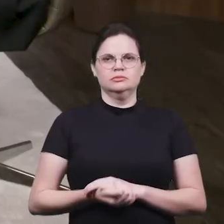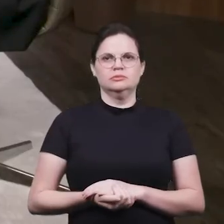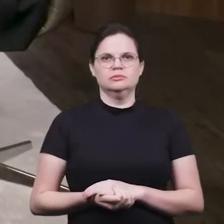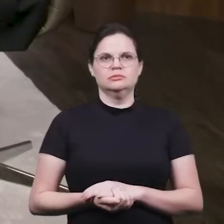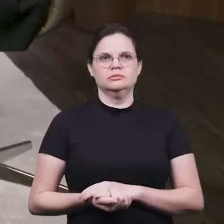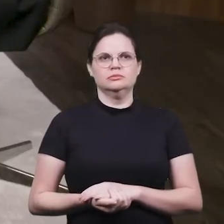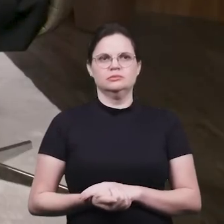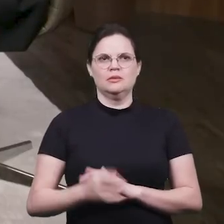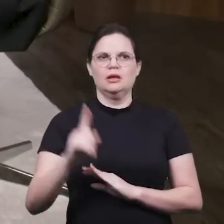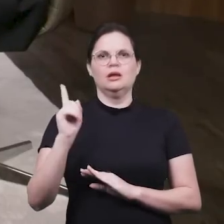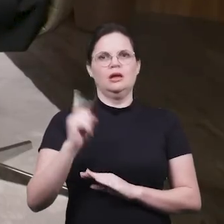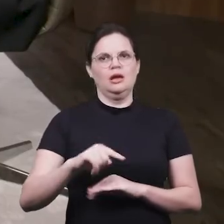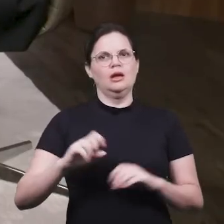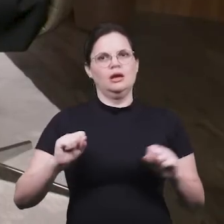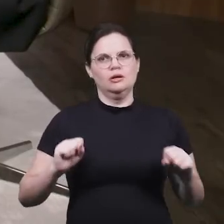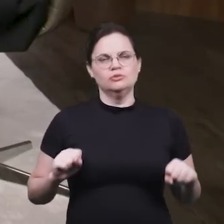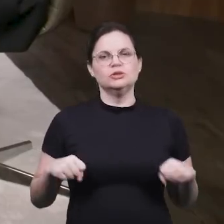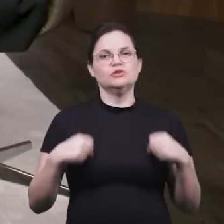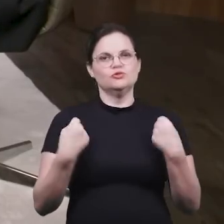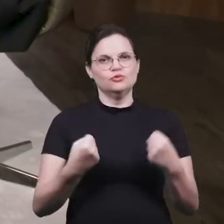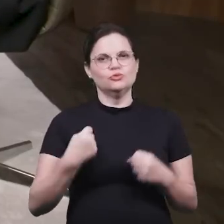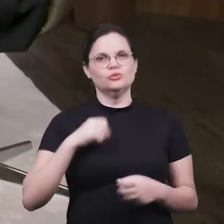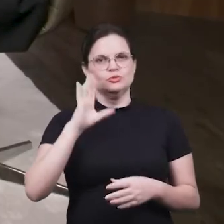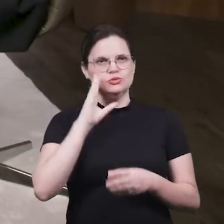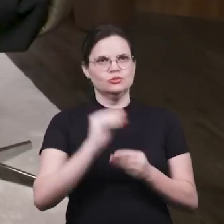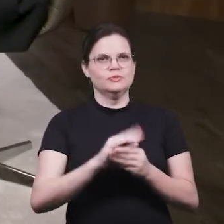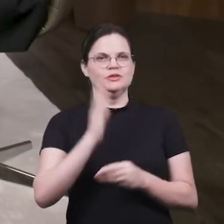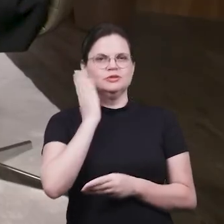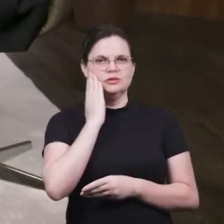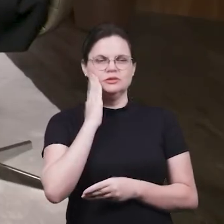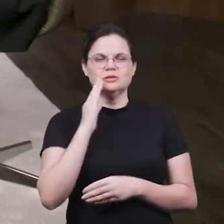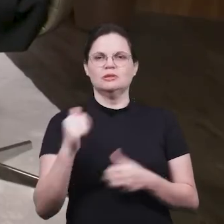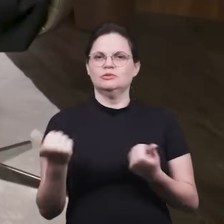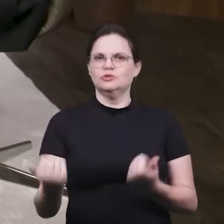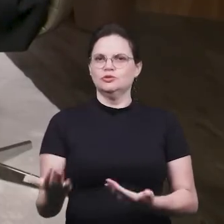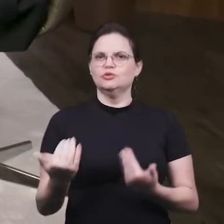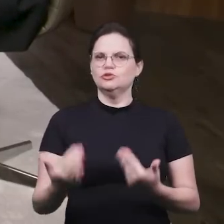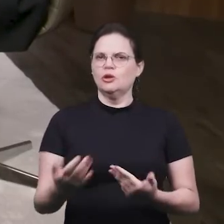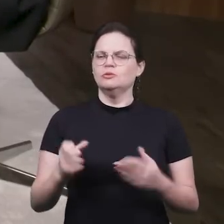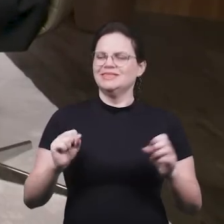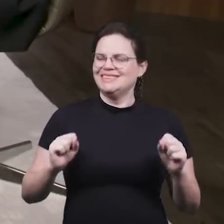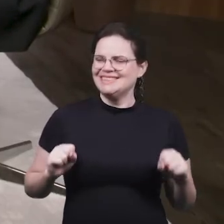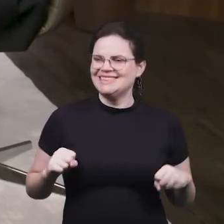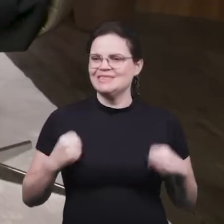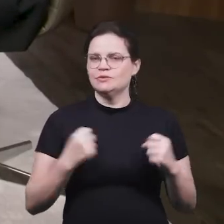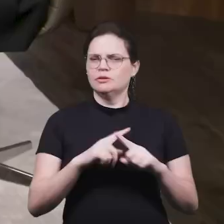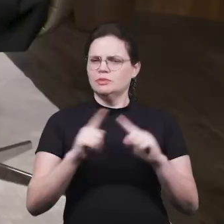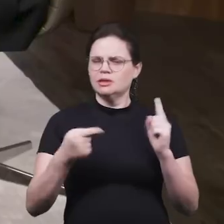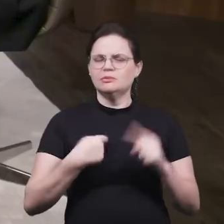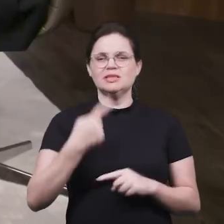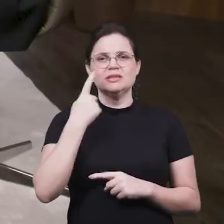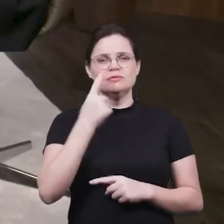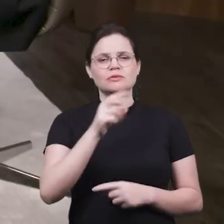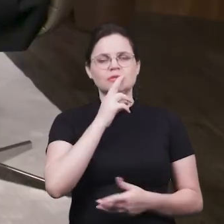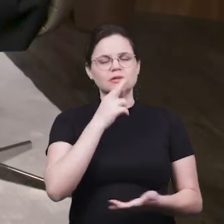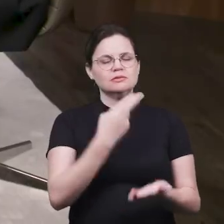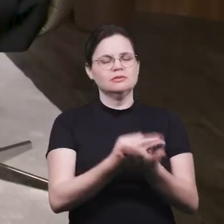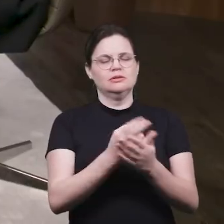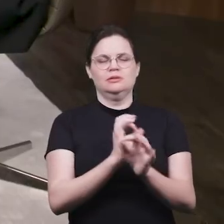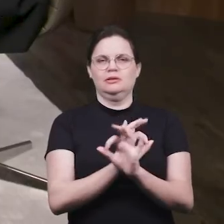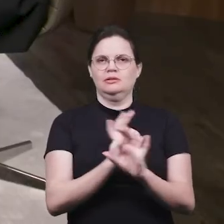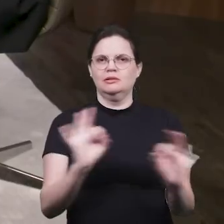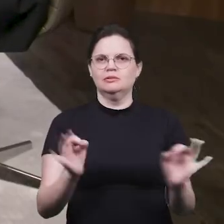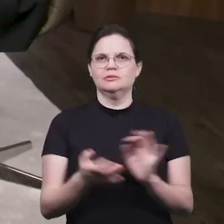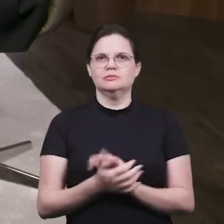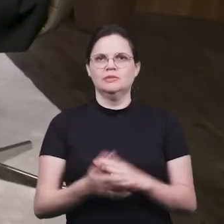esforço. É um esforço, exige muito dos jovens. Mas que se paga depois. Exatamente. Então, no caso da